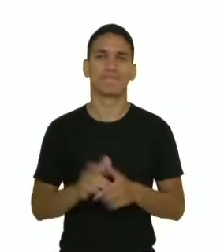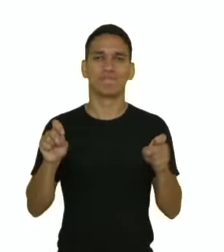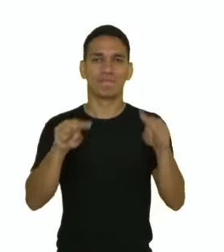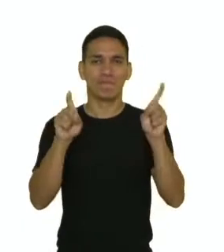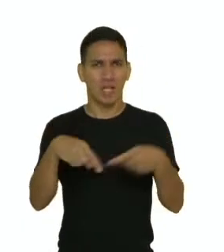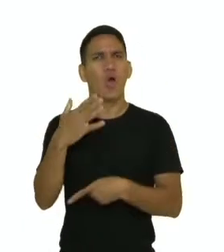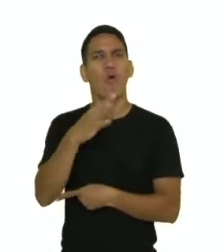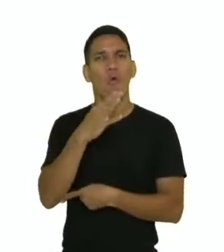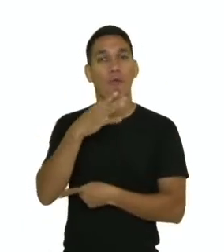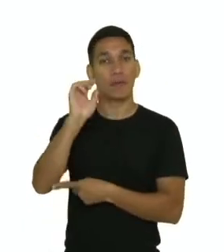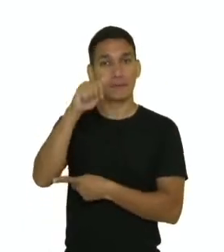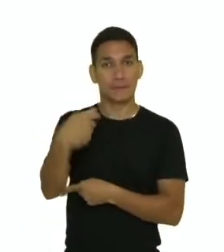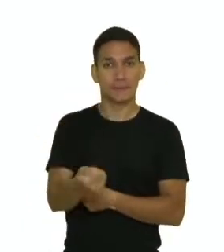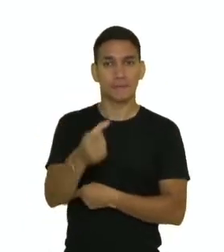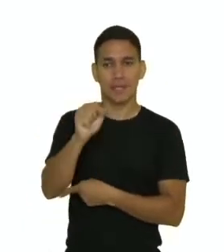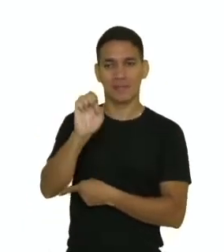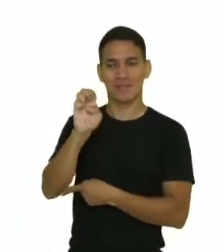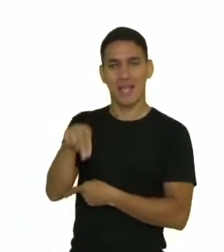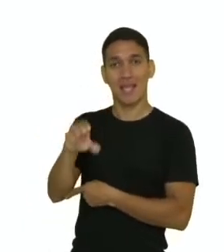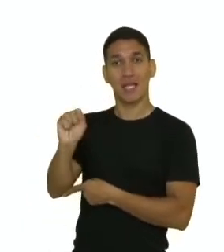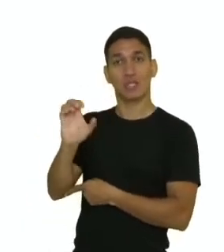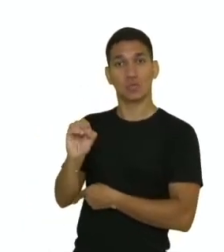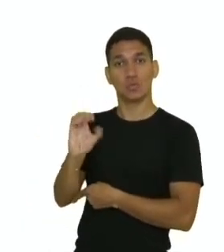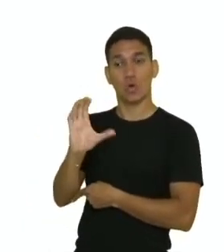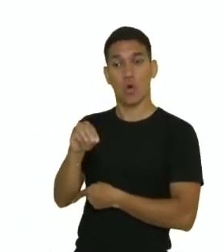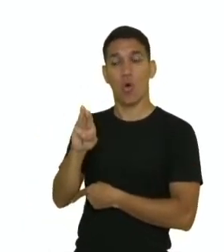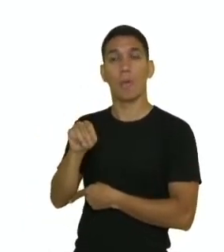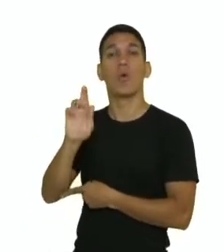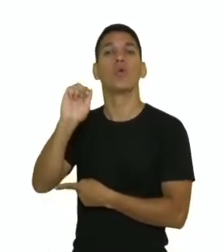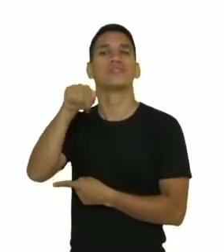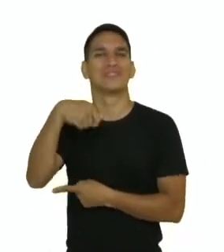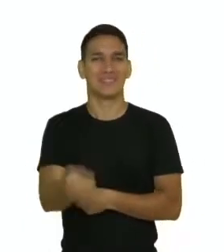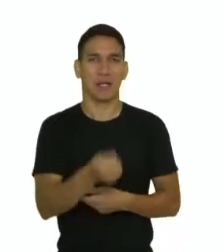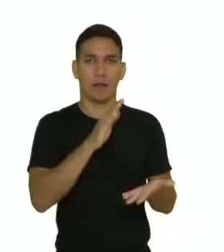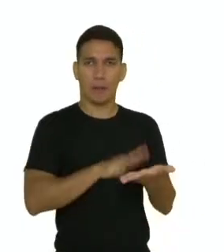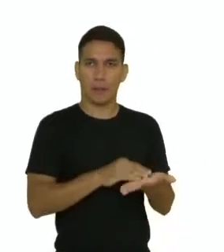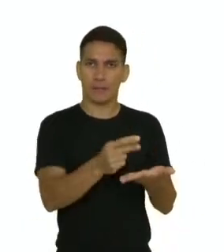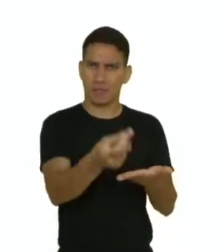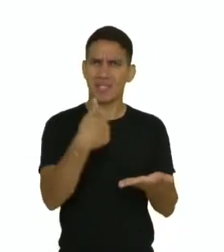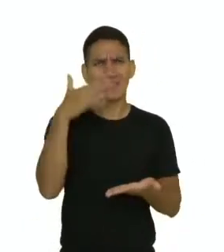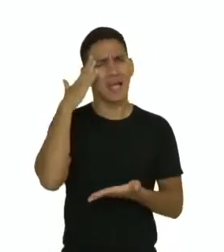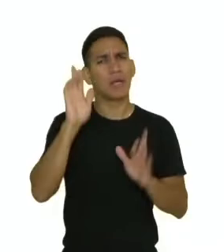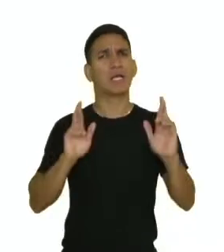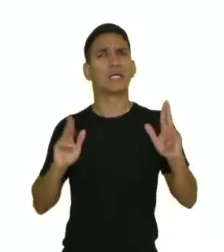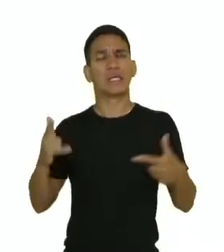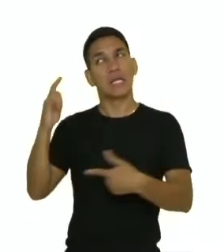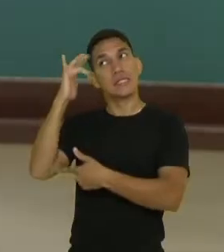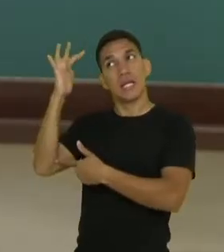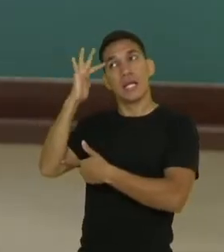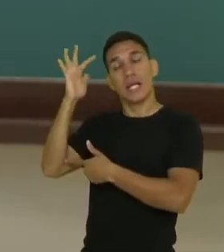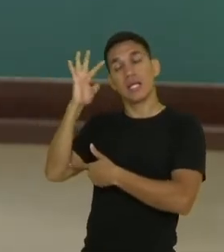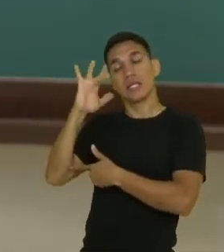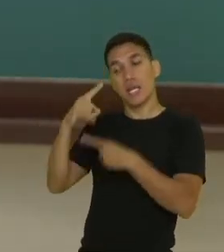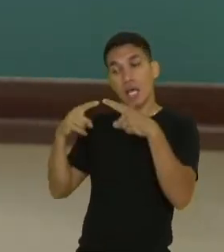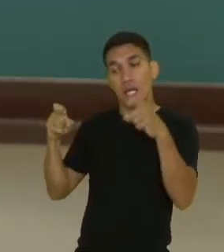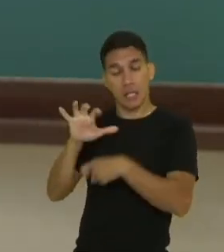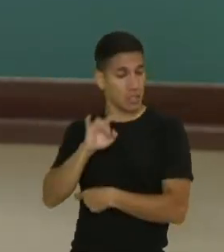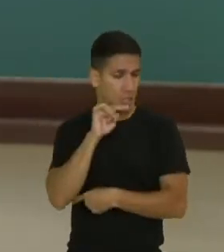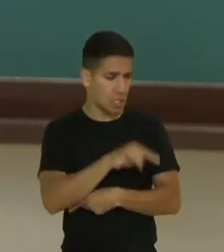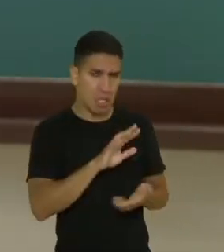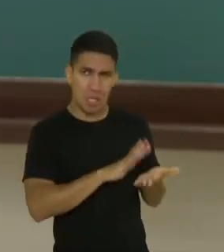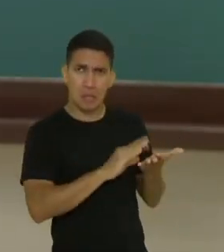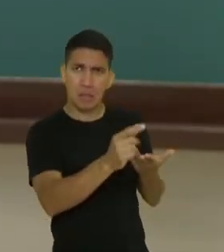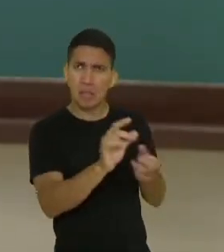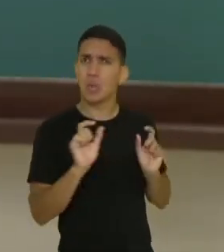senso comum? Você sabe o que distingue a consciência filosófica do senso comum? Então, assim, o senso comum é um tipo